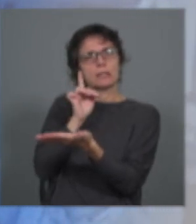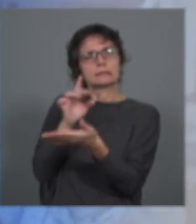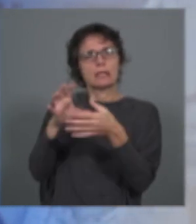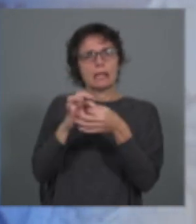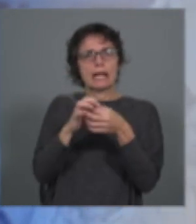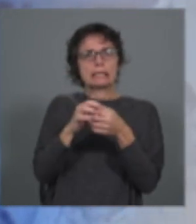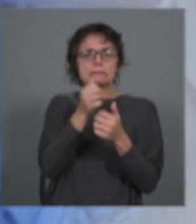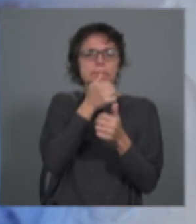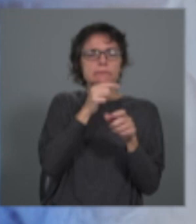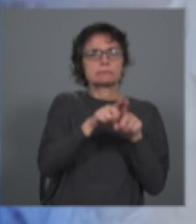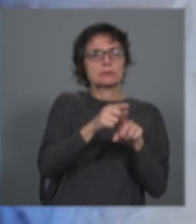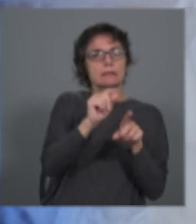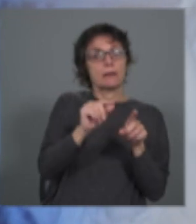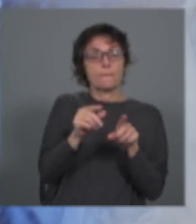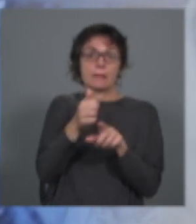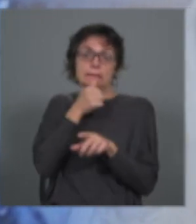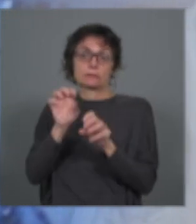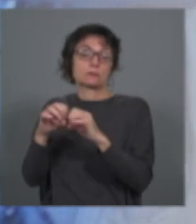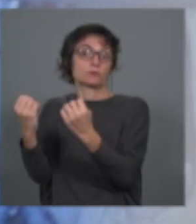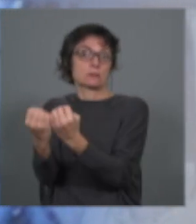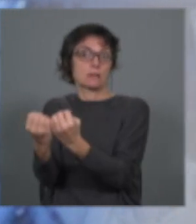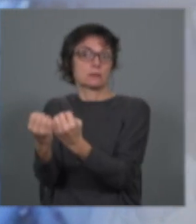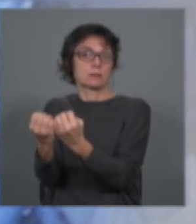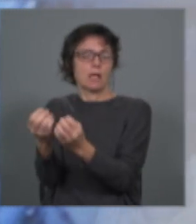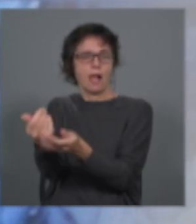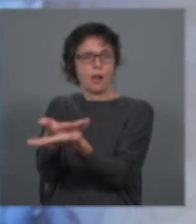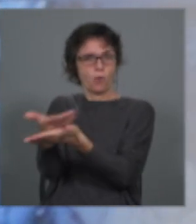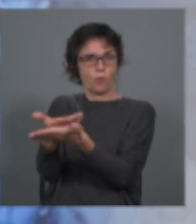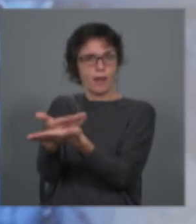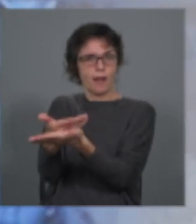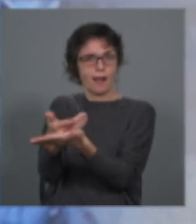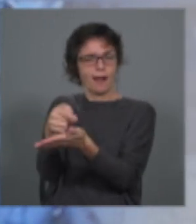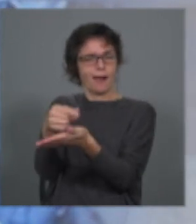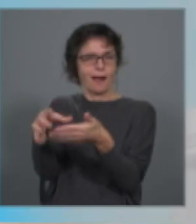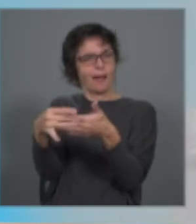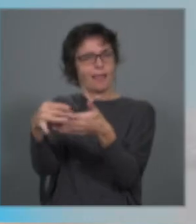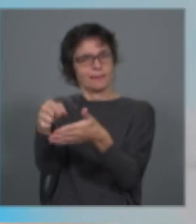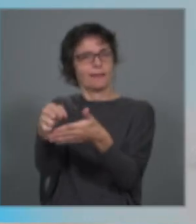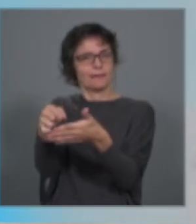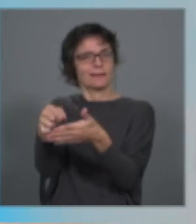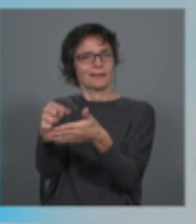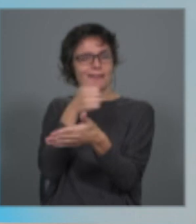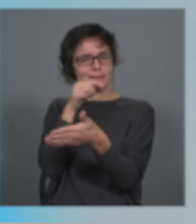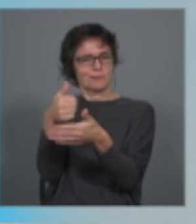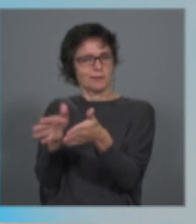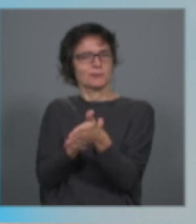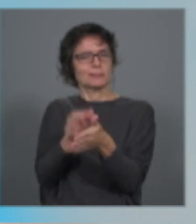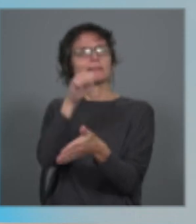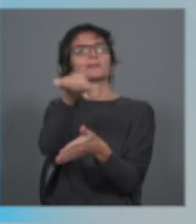pandemia. Continua a ser o fiel da balança, a economia? Mas tem que ser, quer dizer, não é